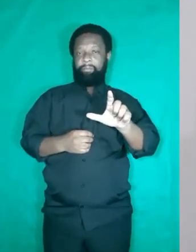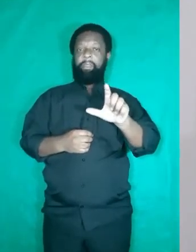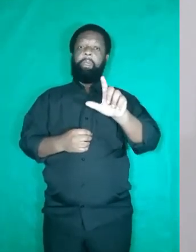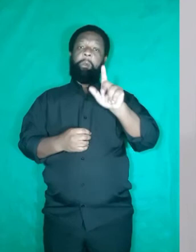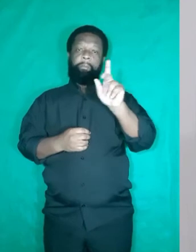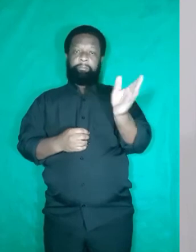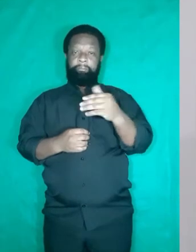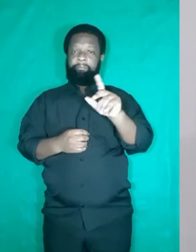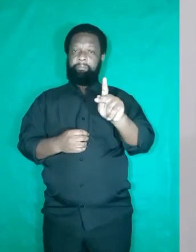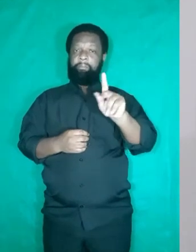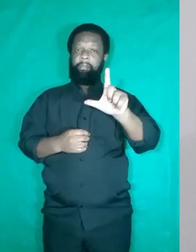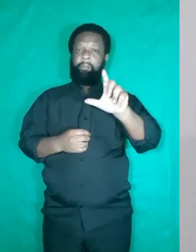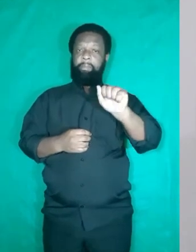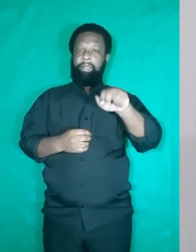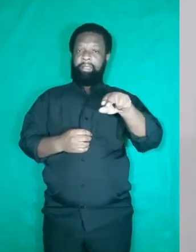plana.